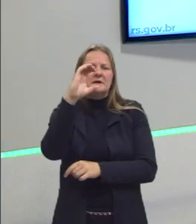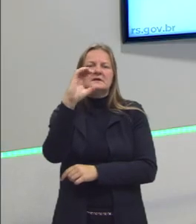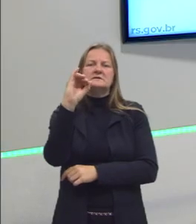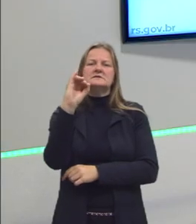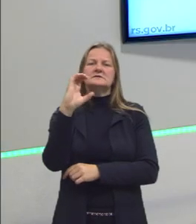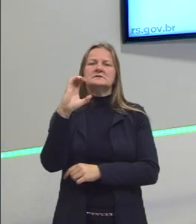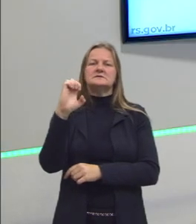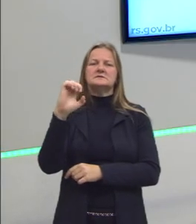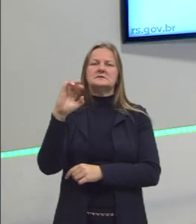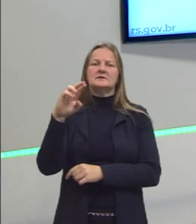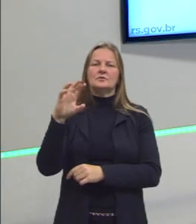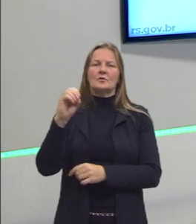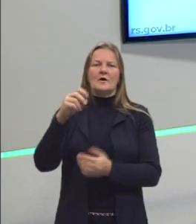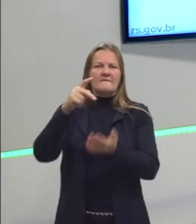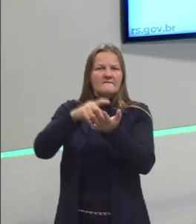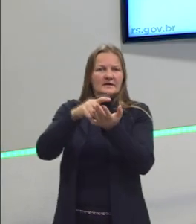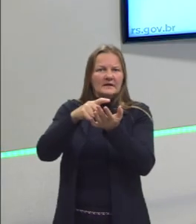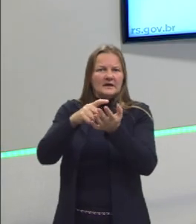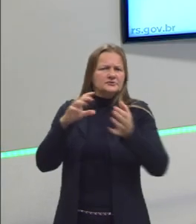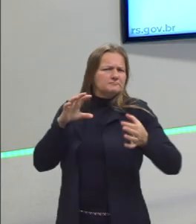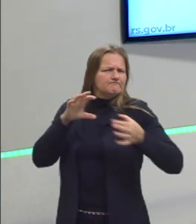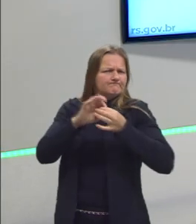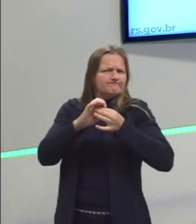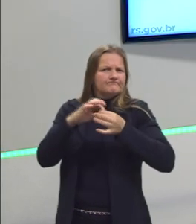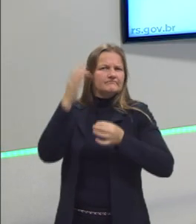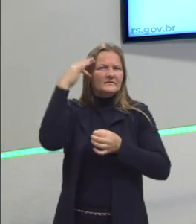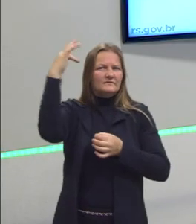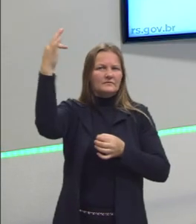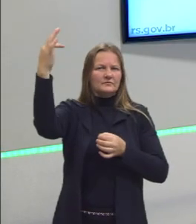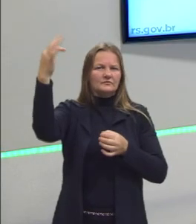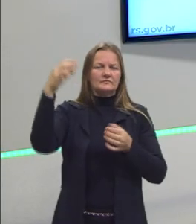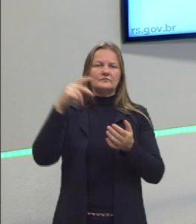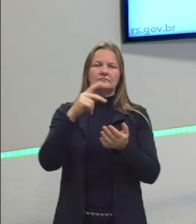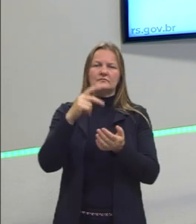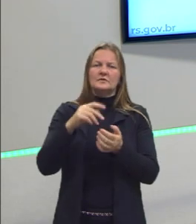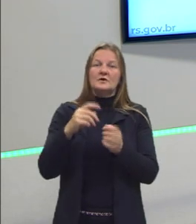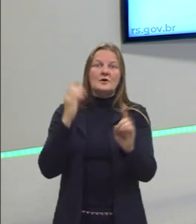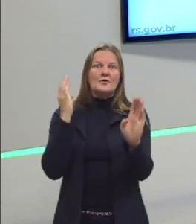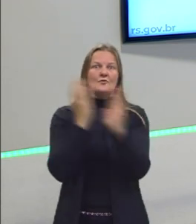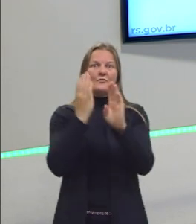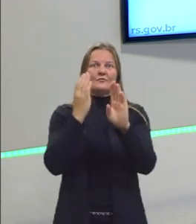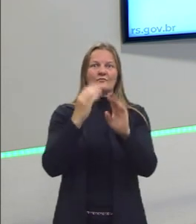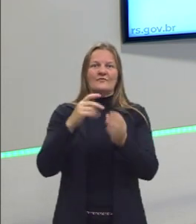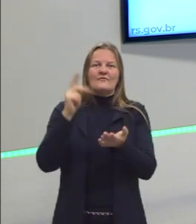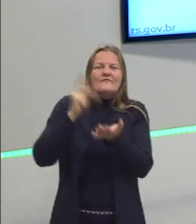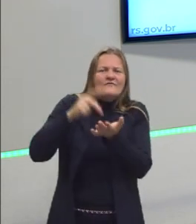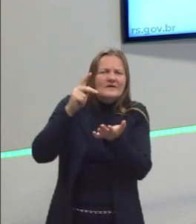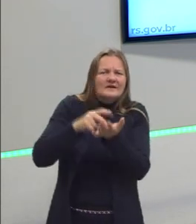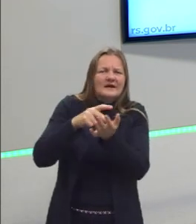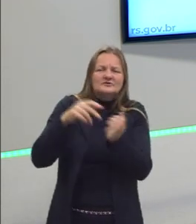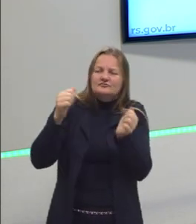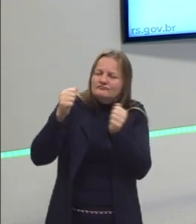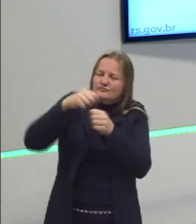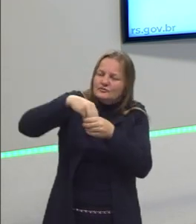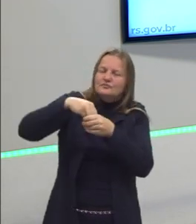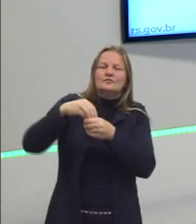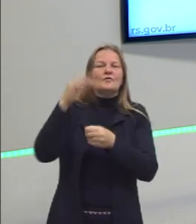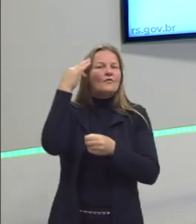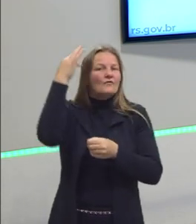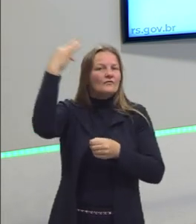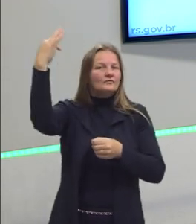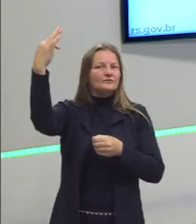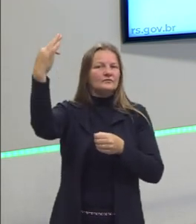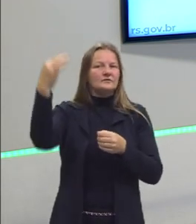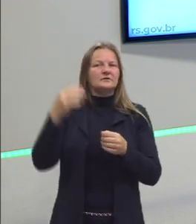descobre que a verdade está na filosofia que é verdade está a descoberta da Verdade através da filosofia aí ele entra